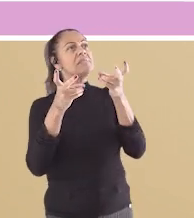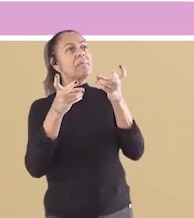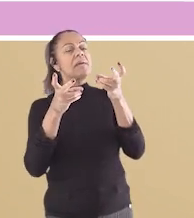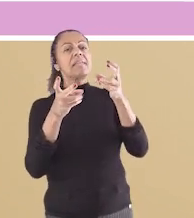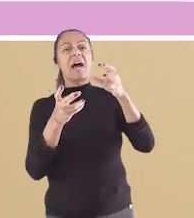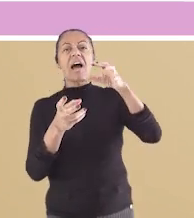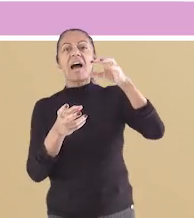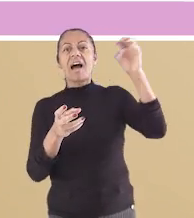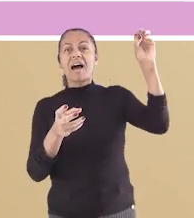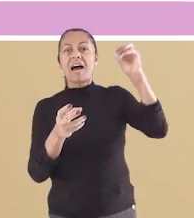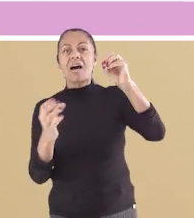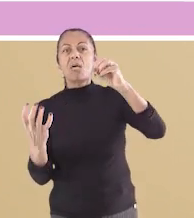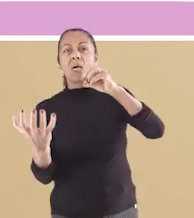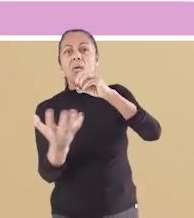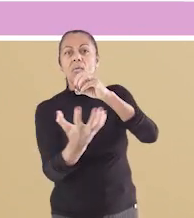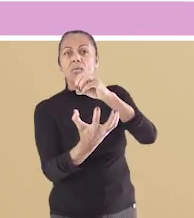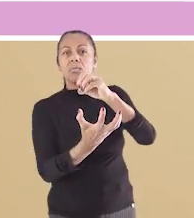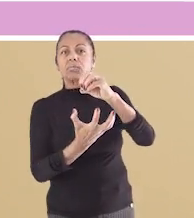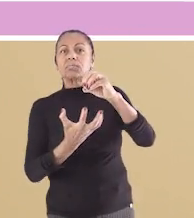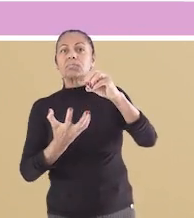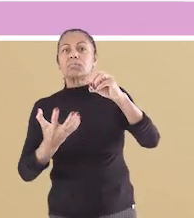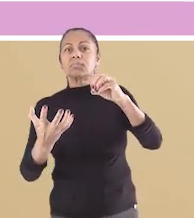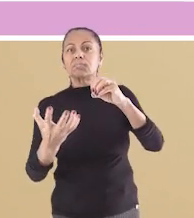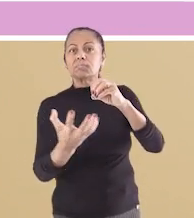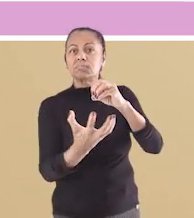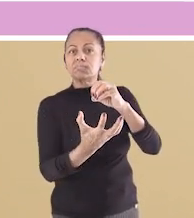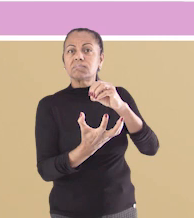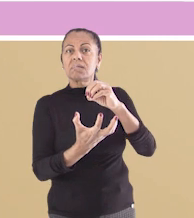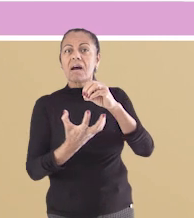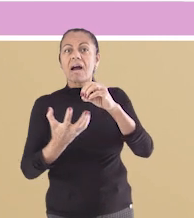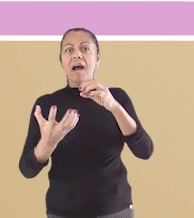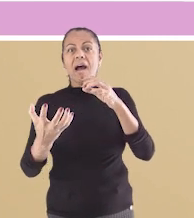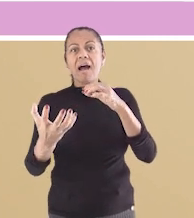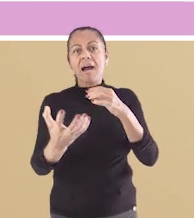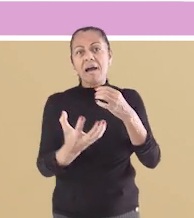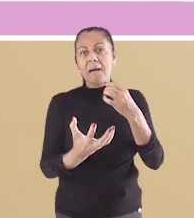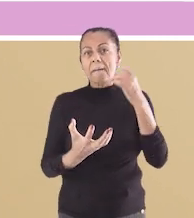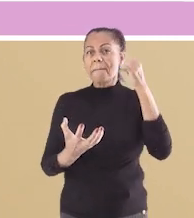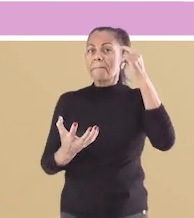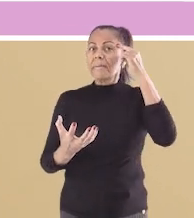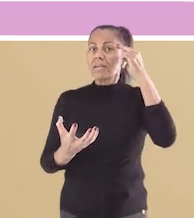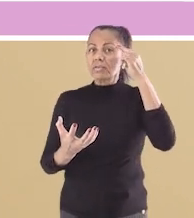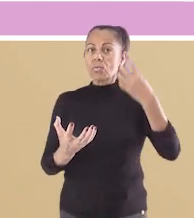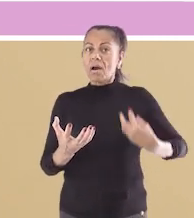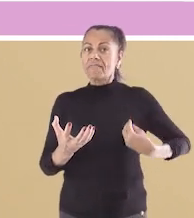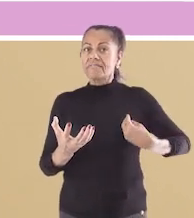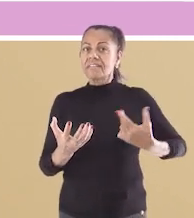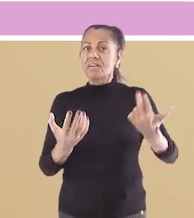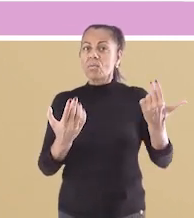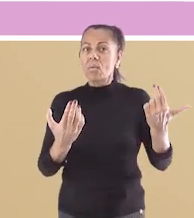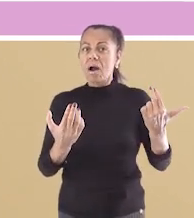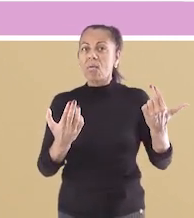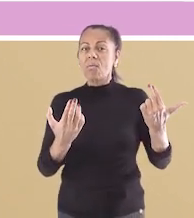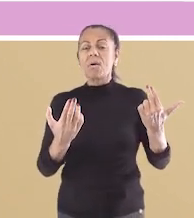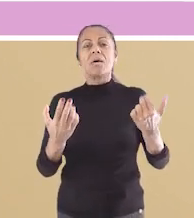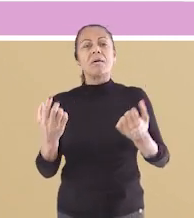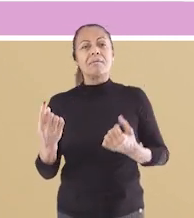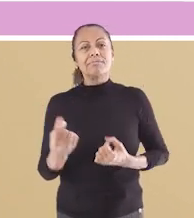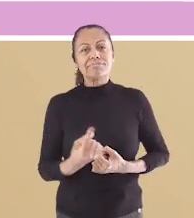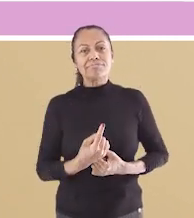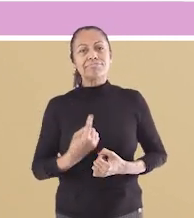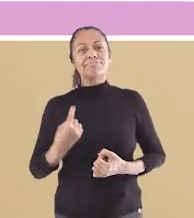forma cíclica, observando os astros e os fenômenos da natureza. Os maias notaram que havia